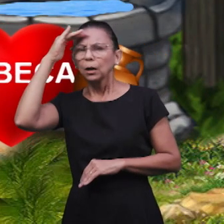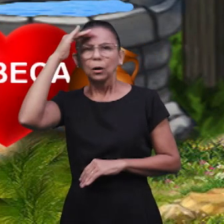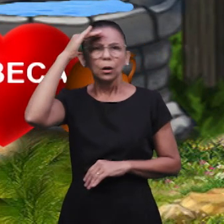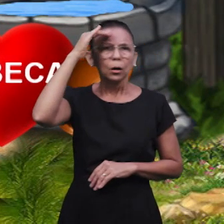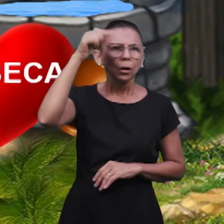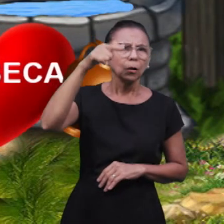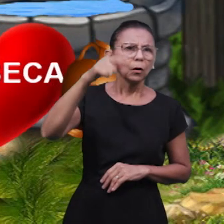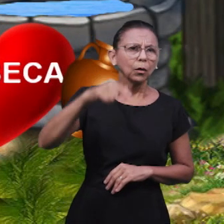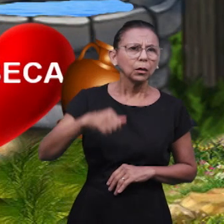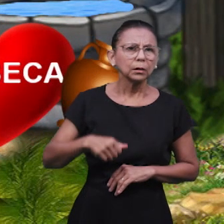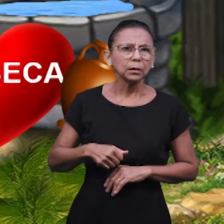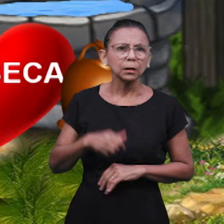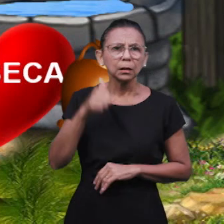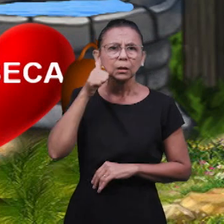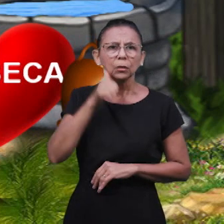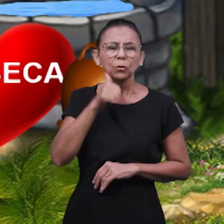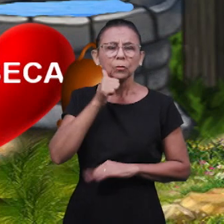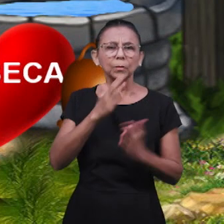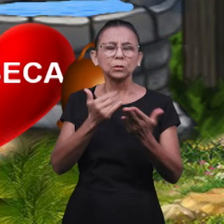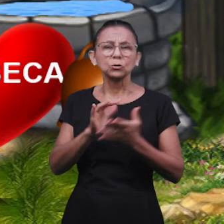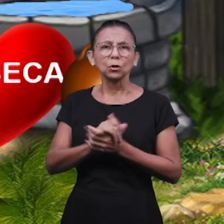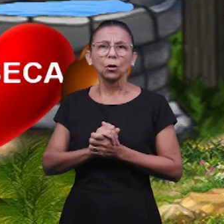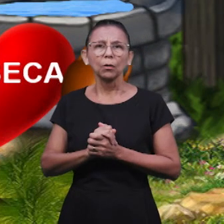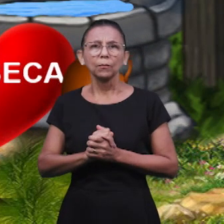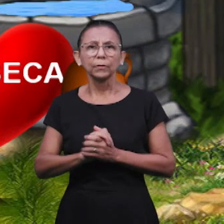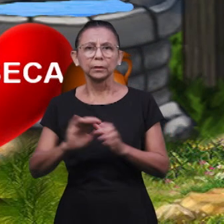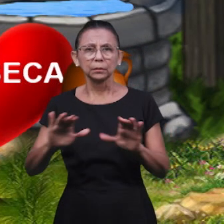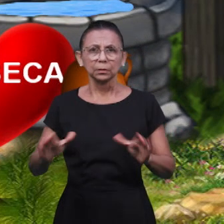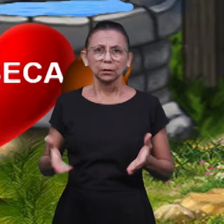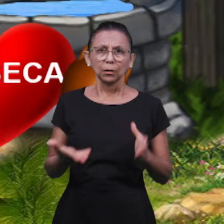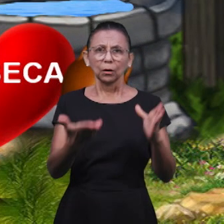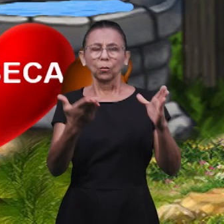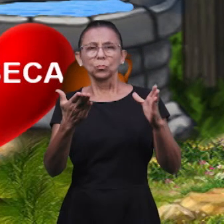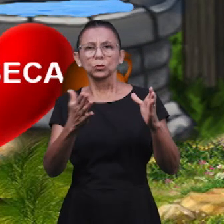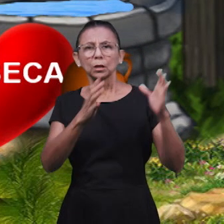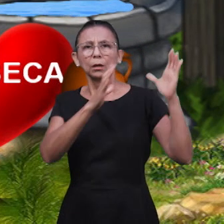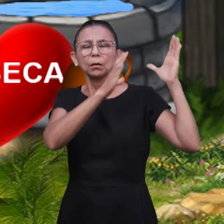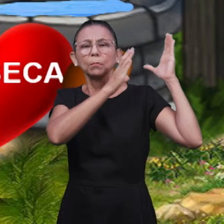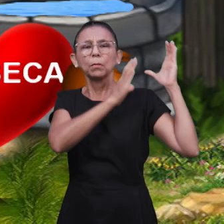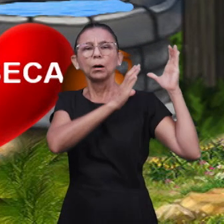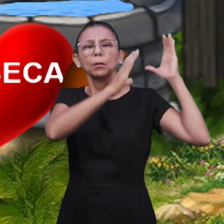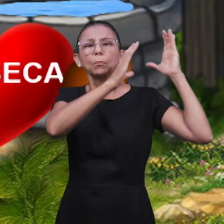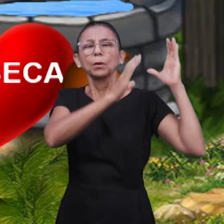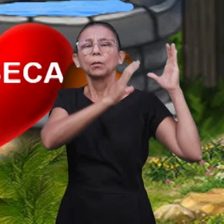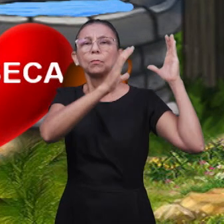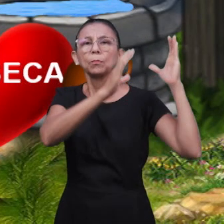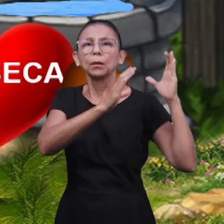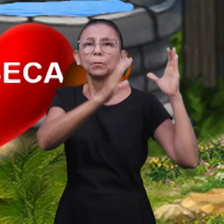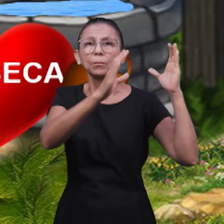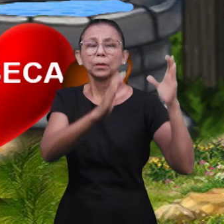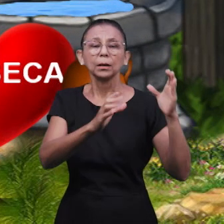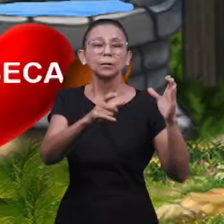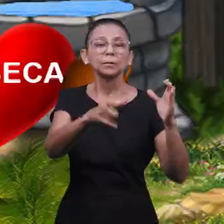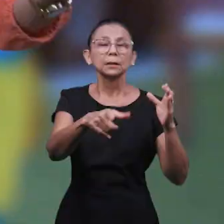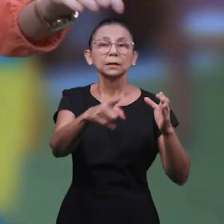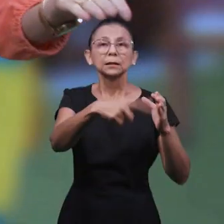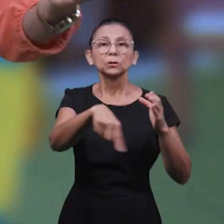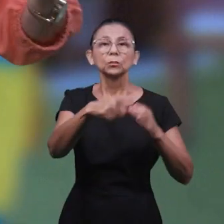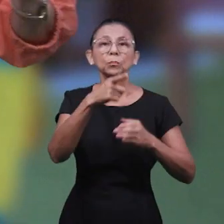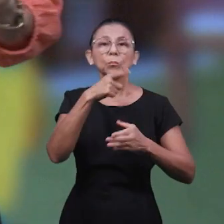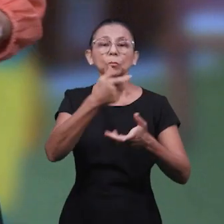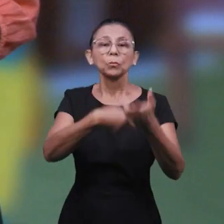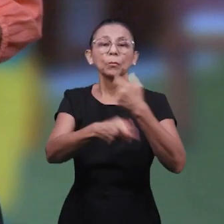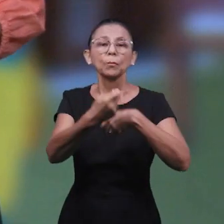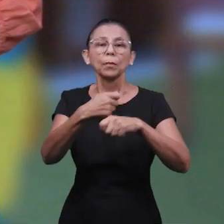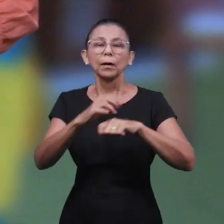com um jarro de barro na mão para buscar água na fonte. Aí ele correu ao encontro dela e pediu água